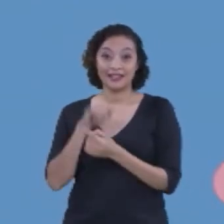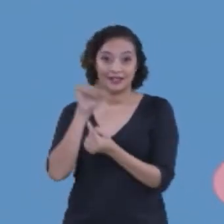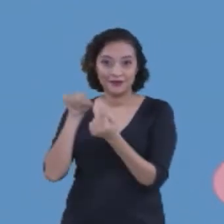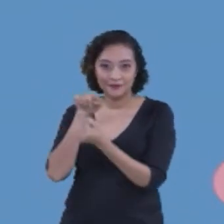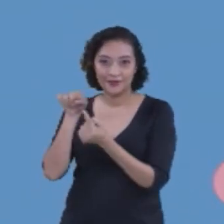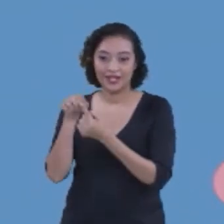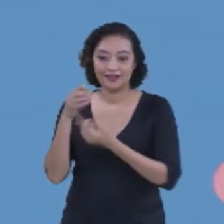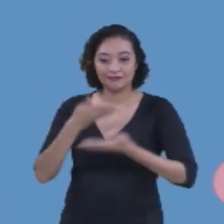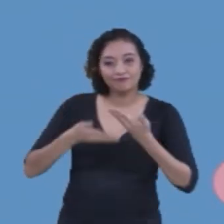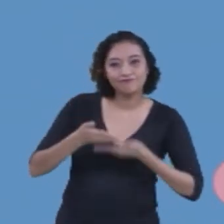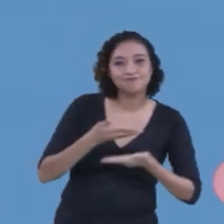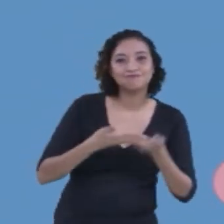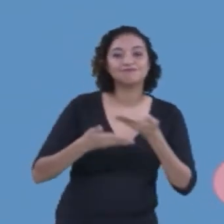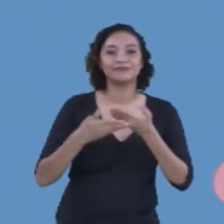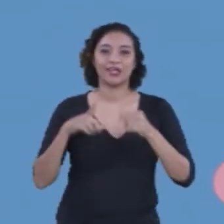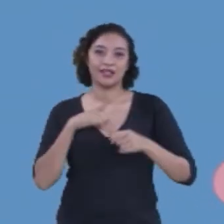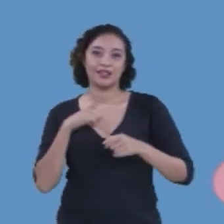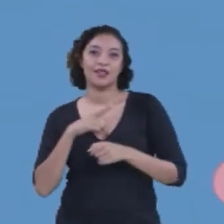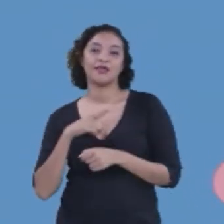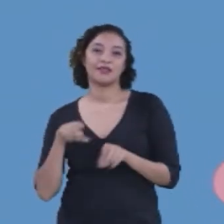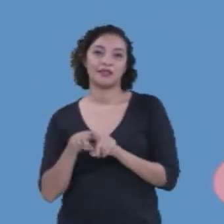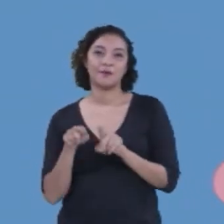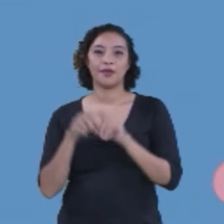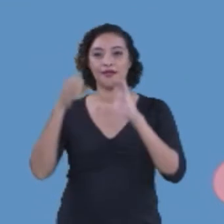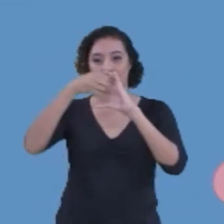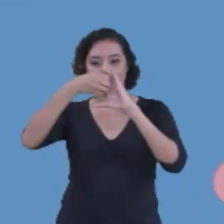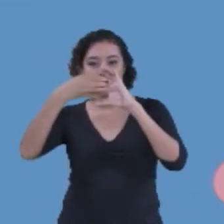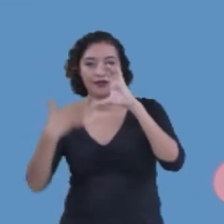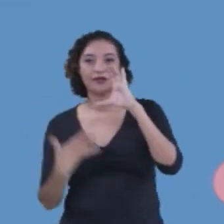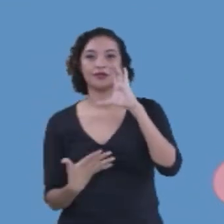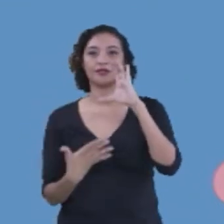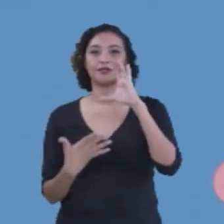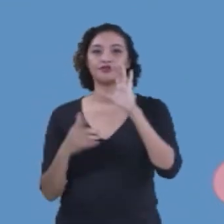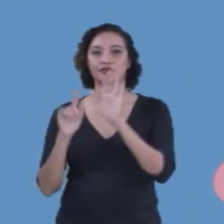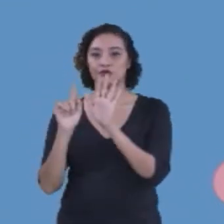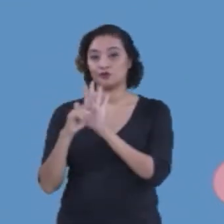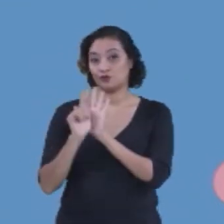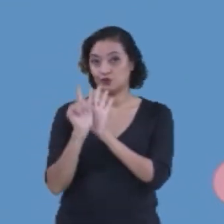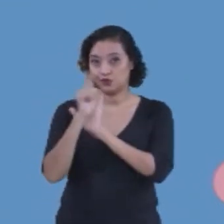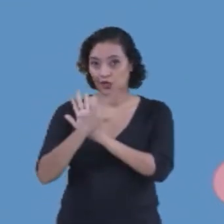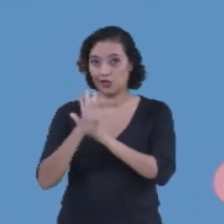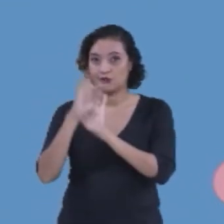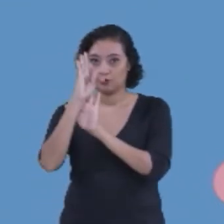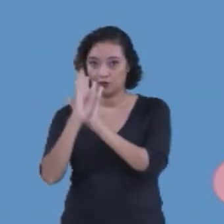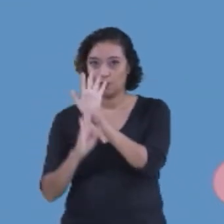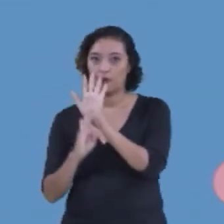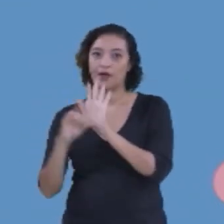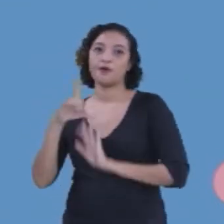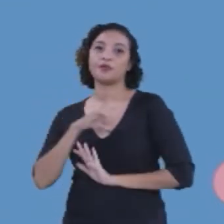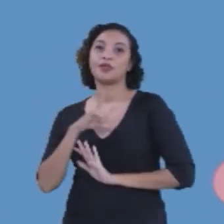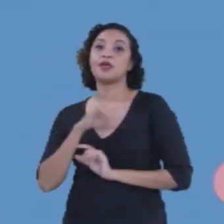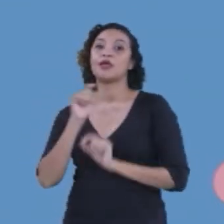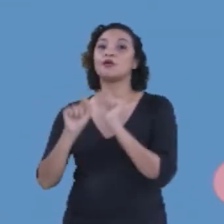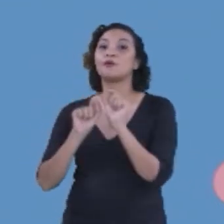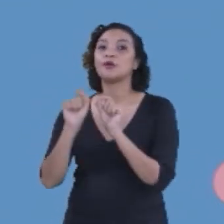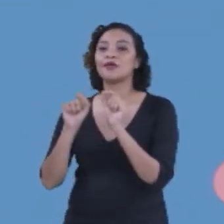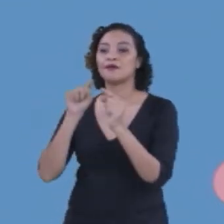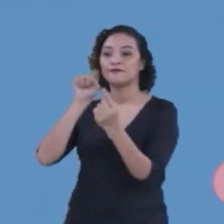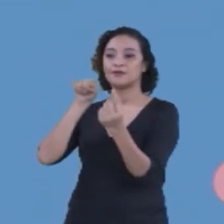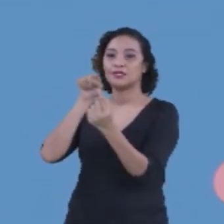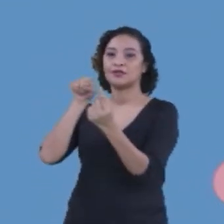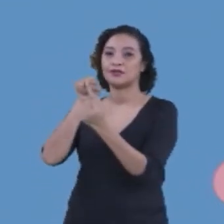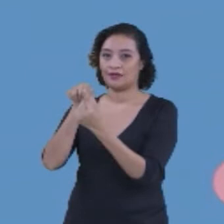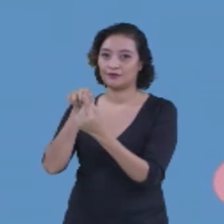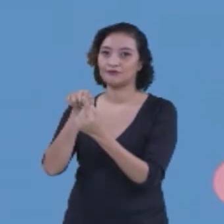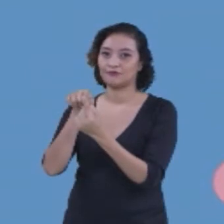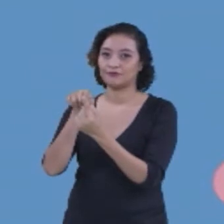por tal característica, podemos dizer que os gêneros textuais possuem uma finalidade. Então, a